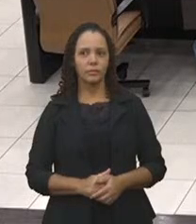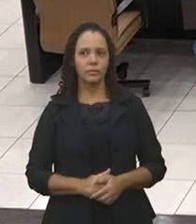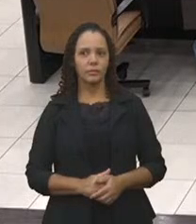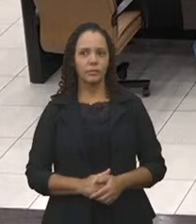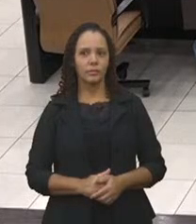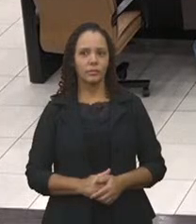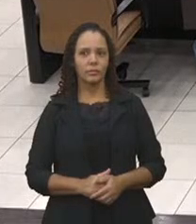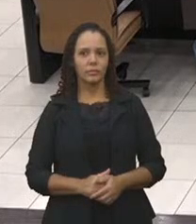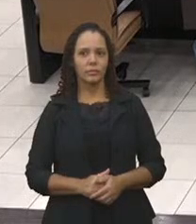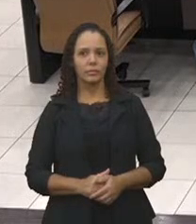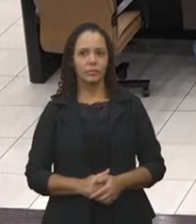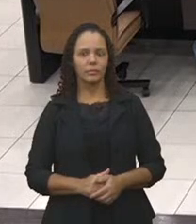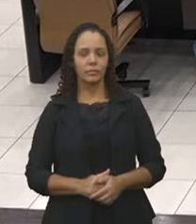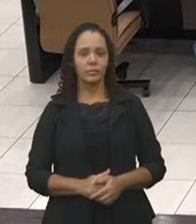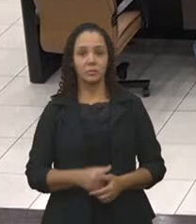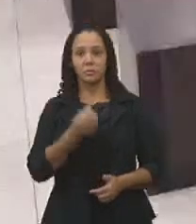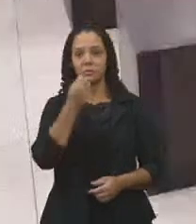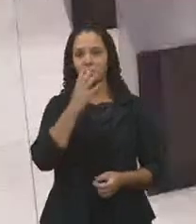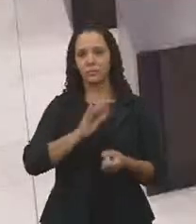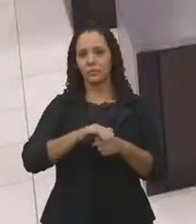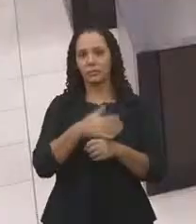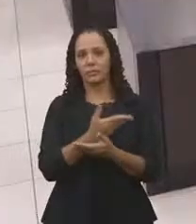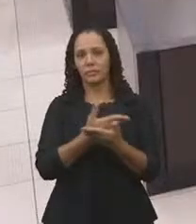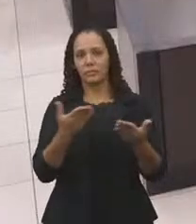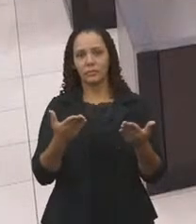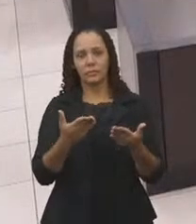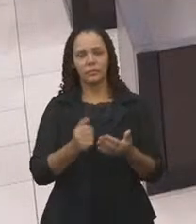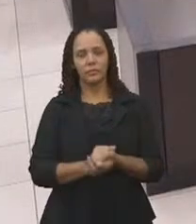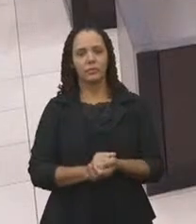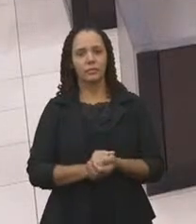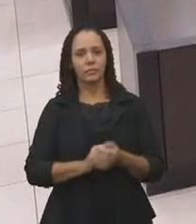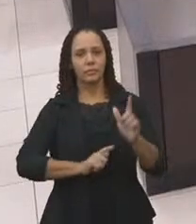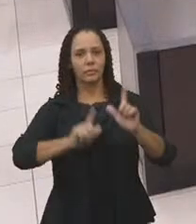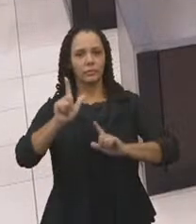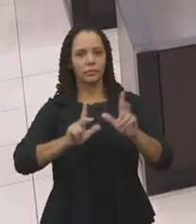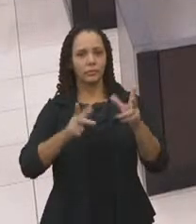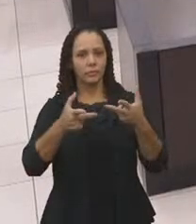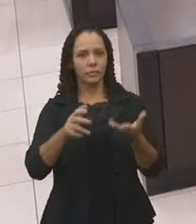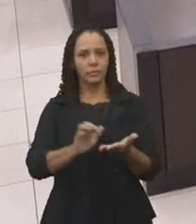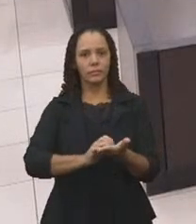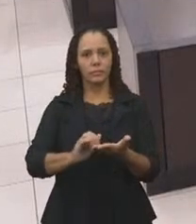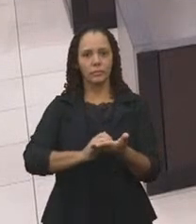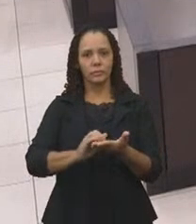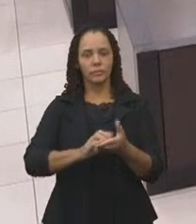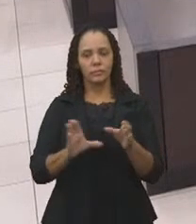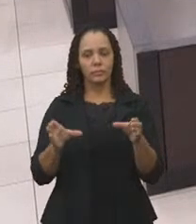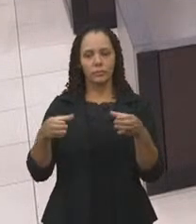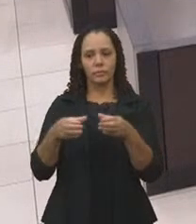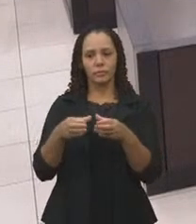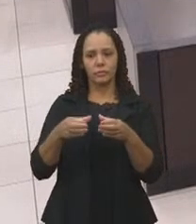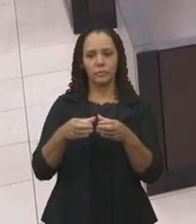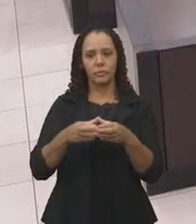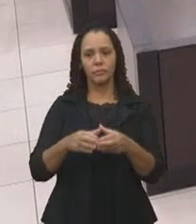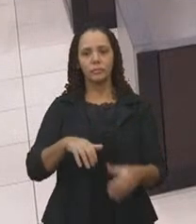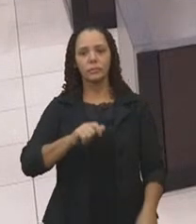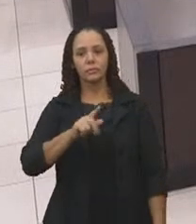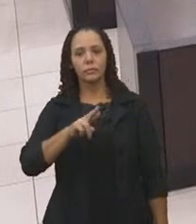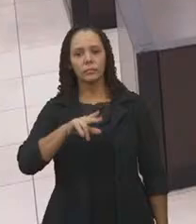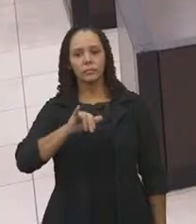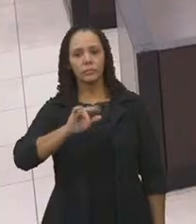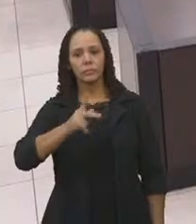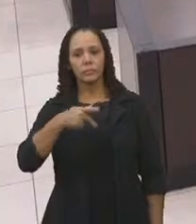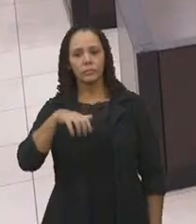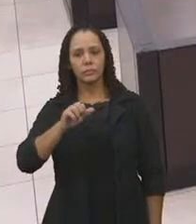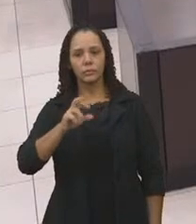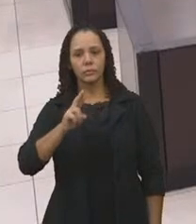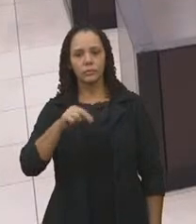Boa noite a todos, presente, TV Câmara, secretários, comissão, também o Guilherme aí, secretário de Finanças.